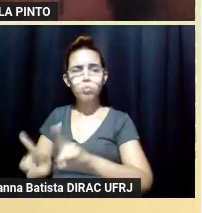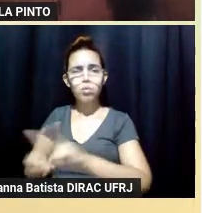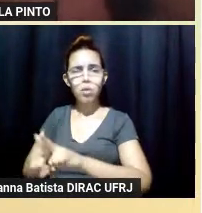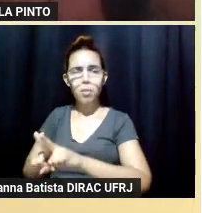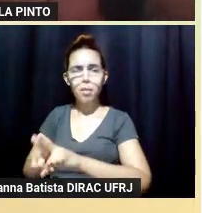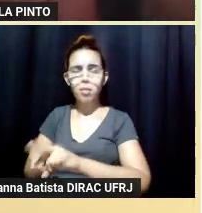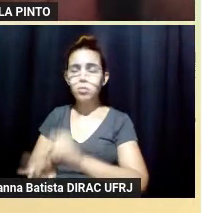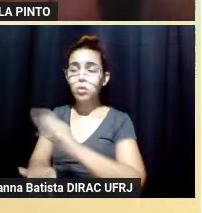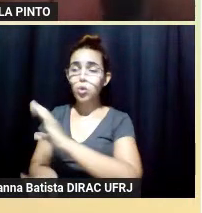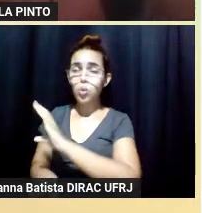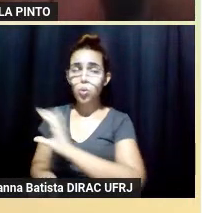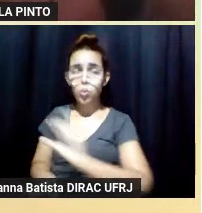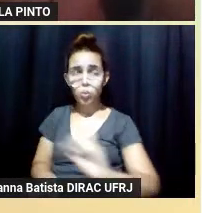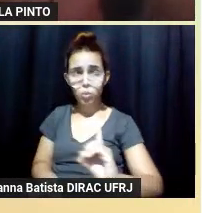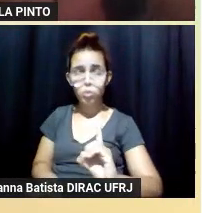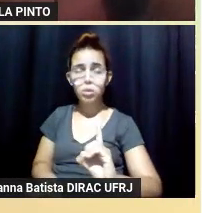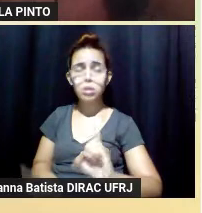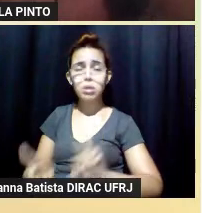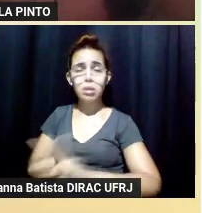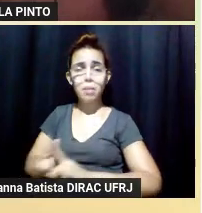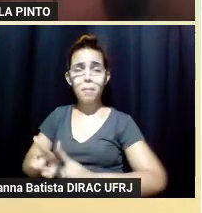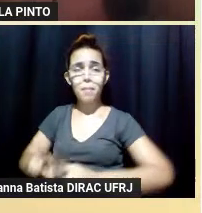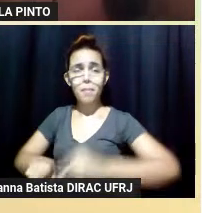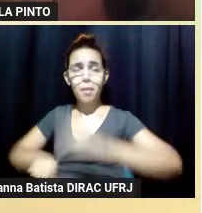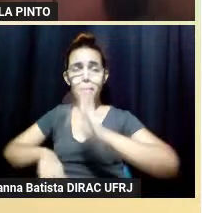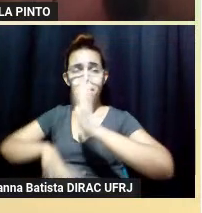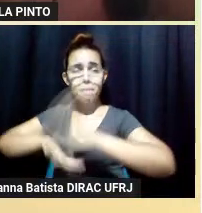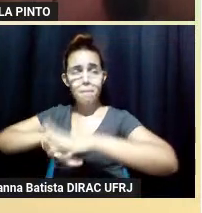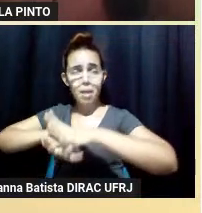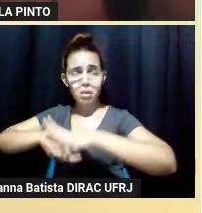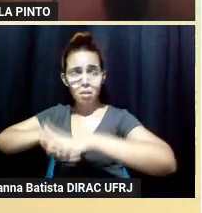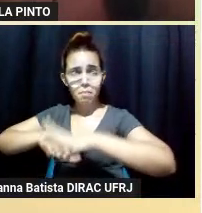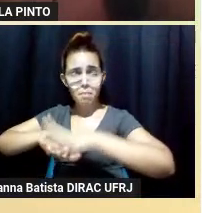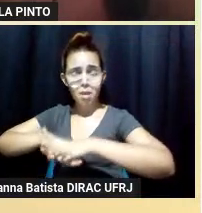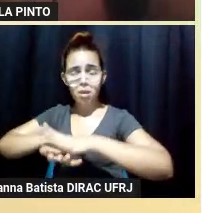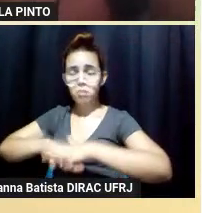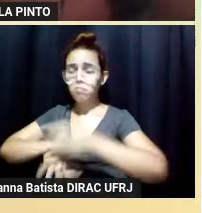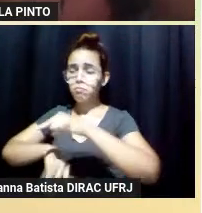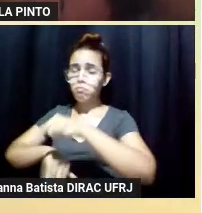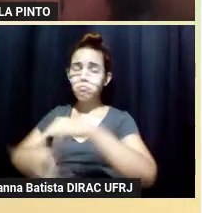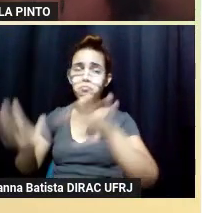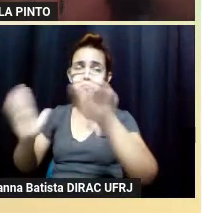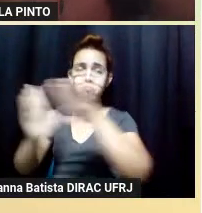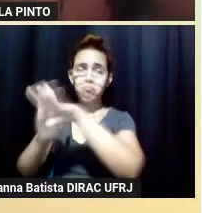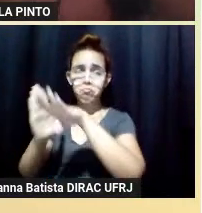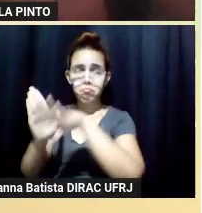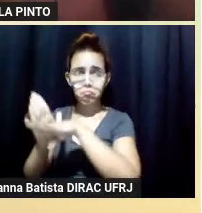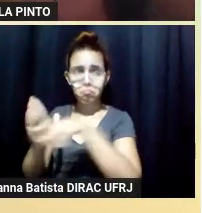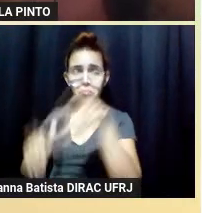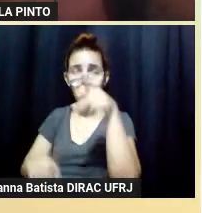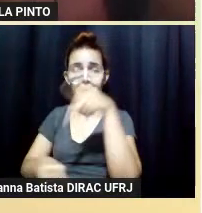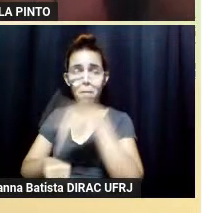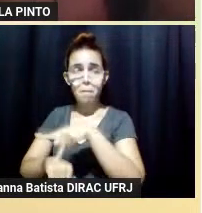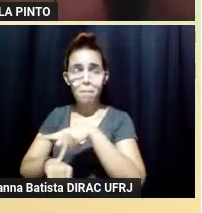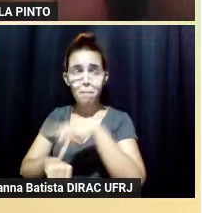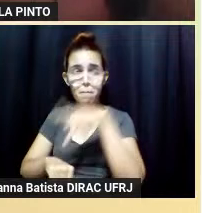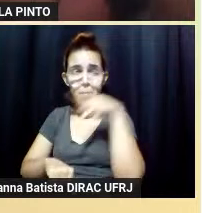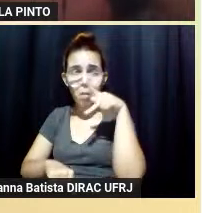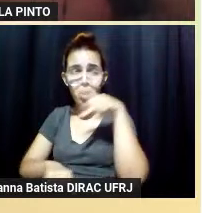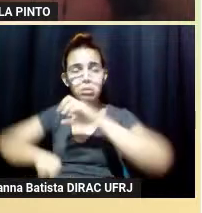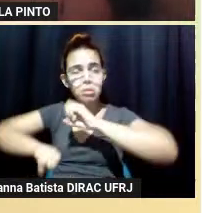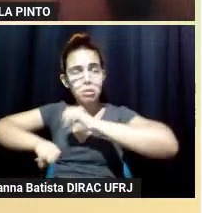de graduação em matemática, eu estou na coordenação do programa de pós-graduação em educação em